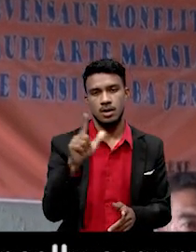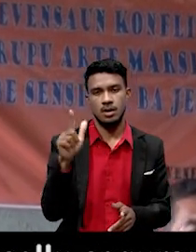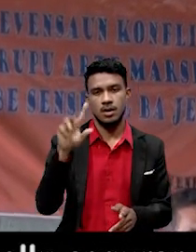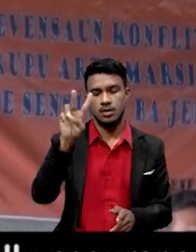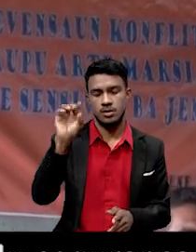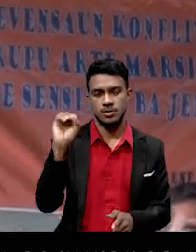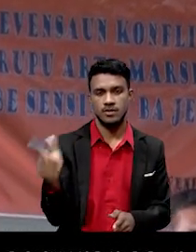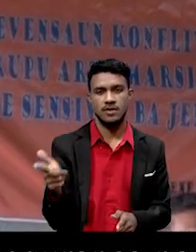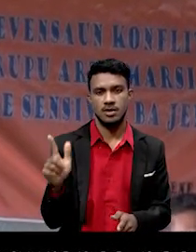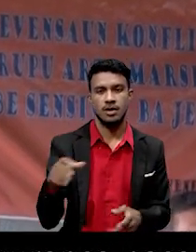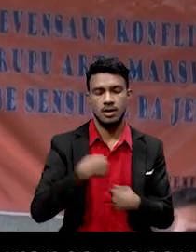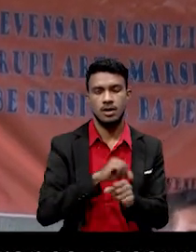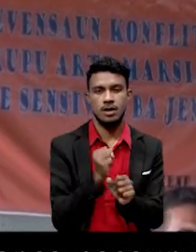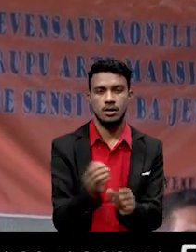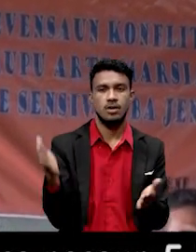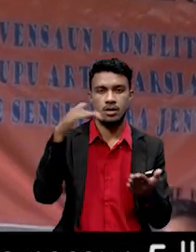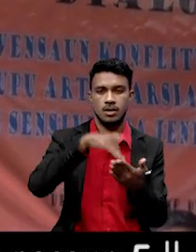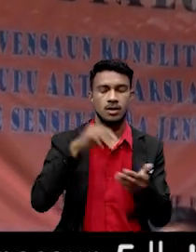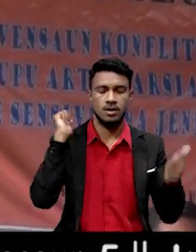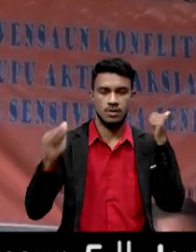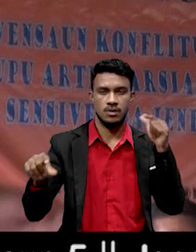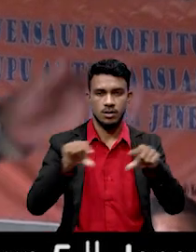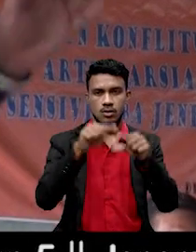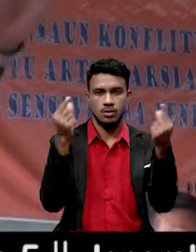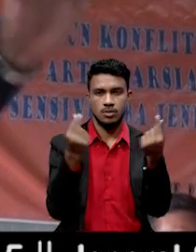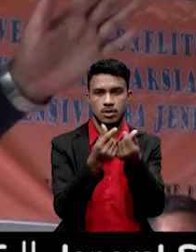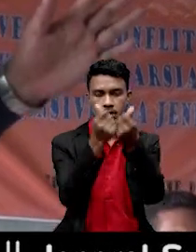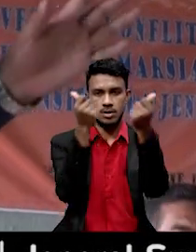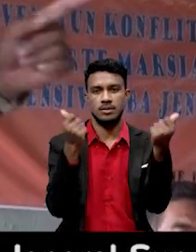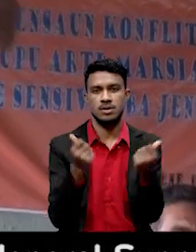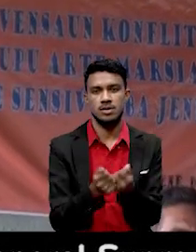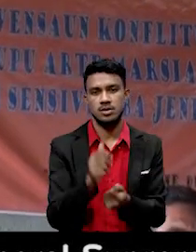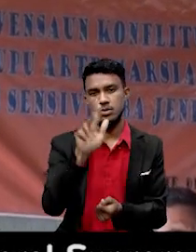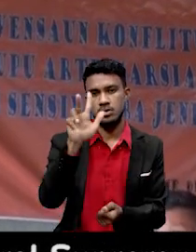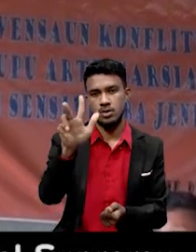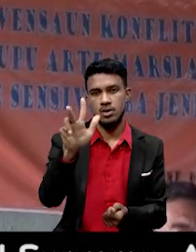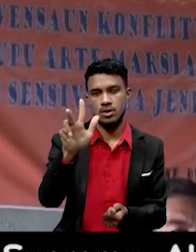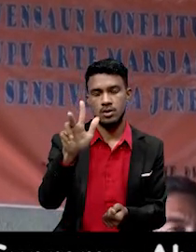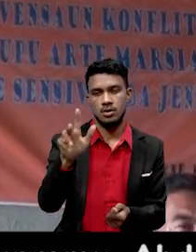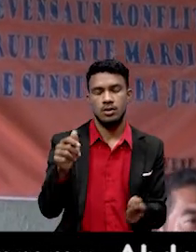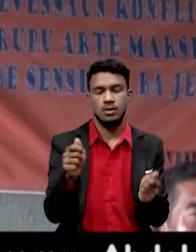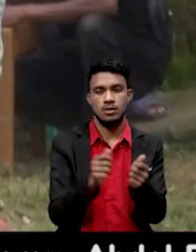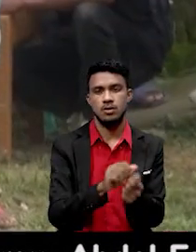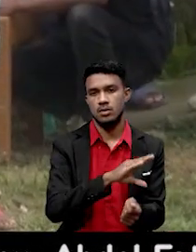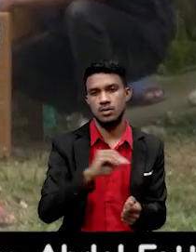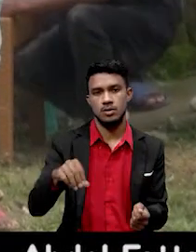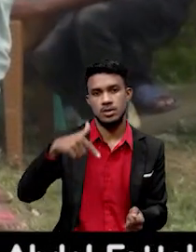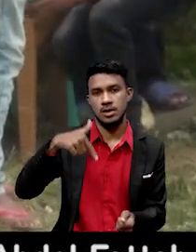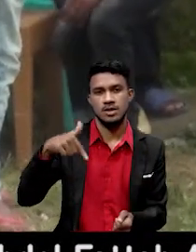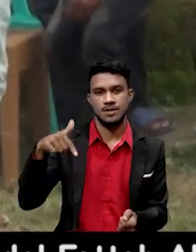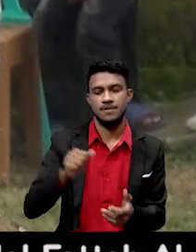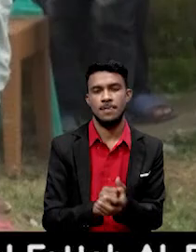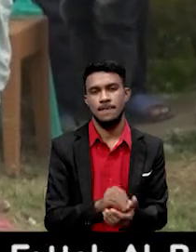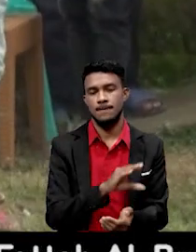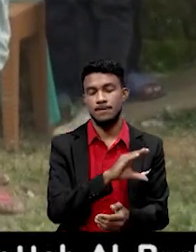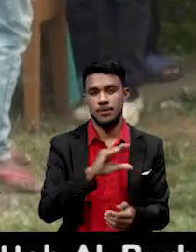Reativa atividade grupo que a organização arte marciais tolo ou arte ritual 77. Membro